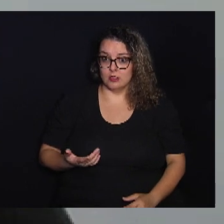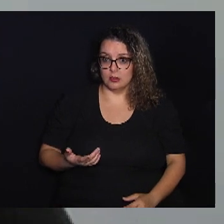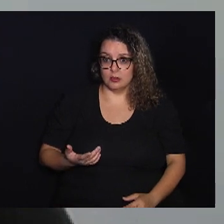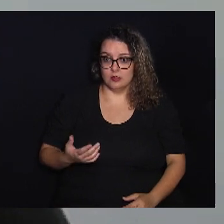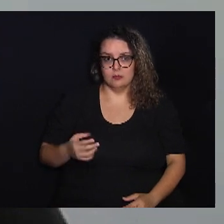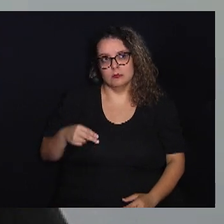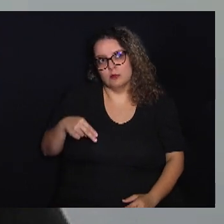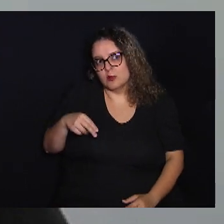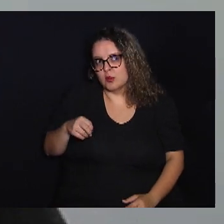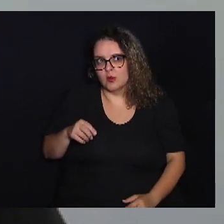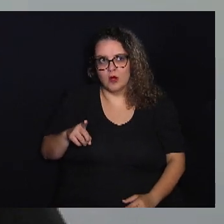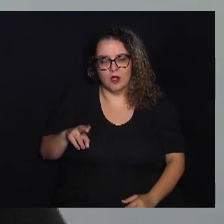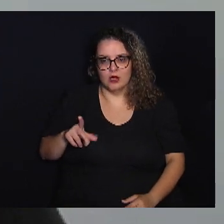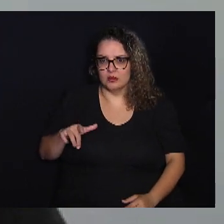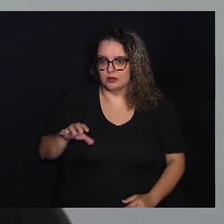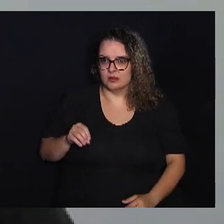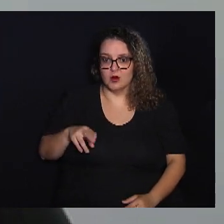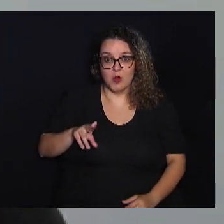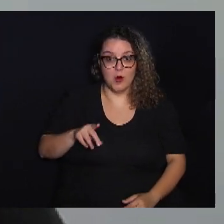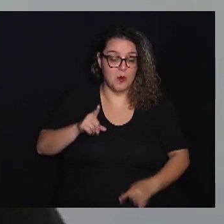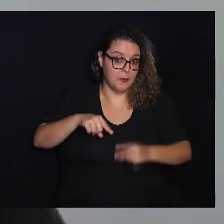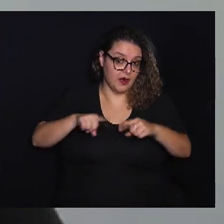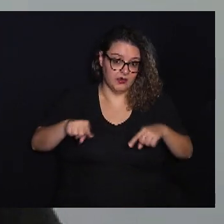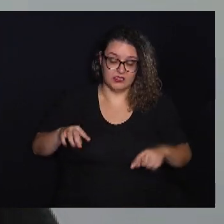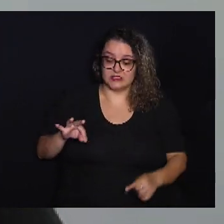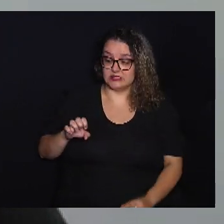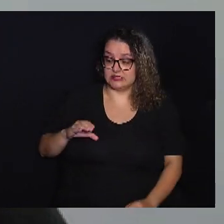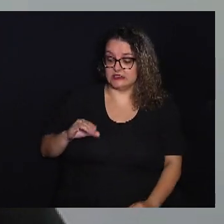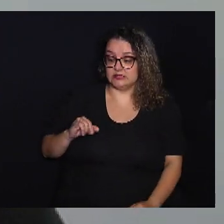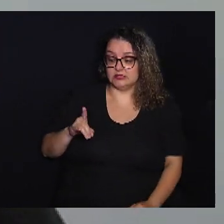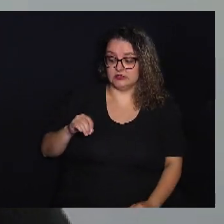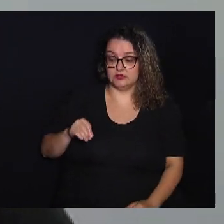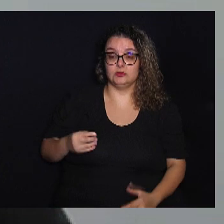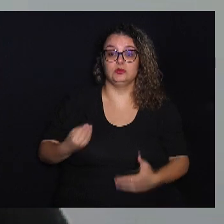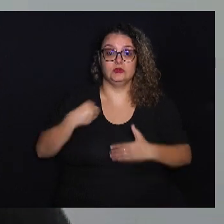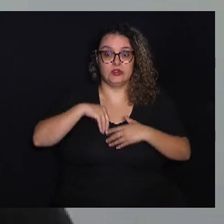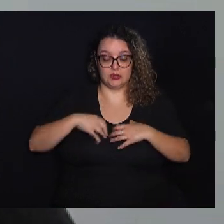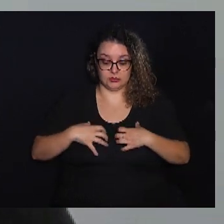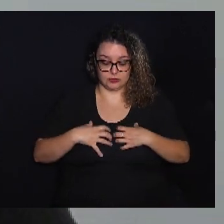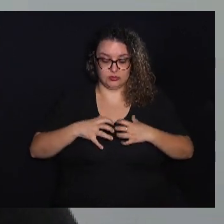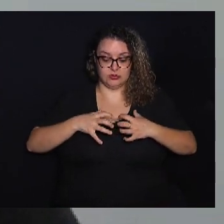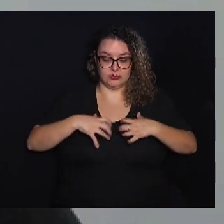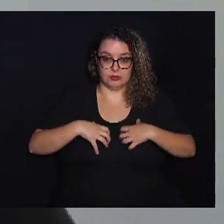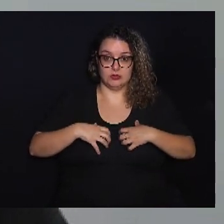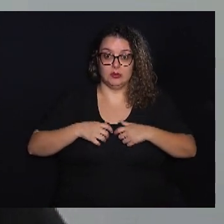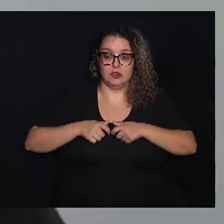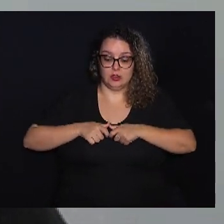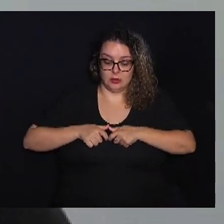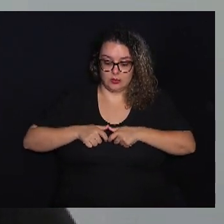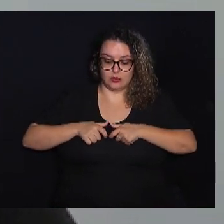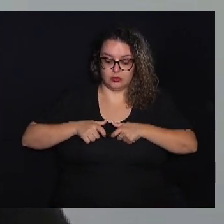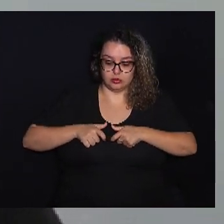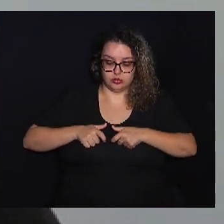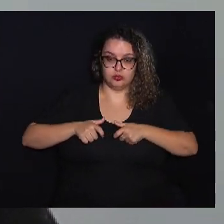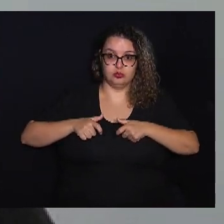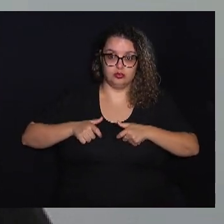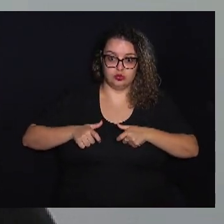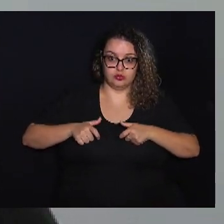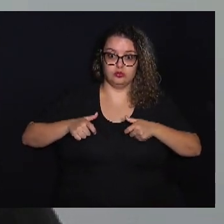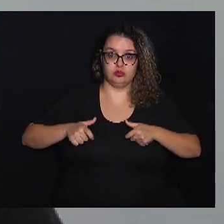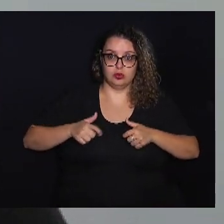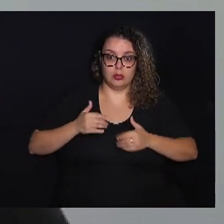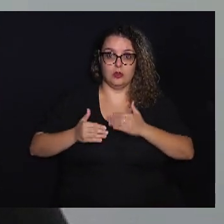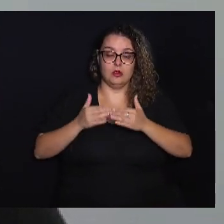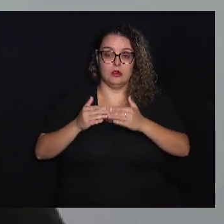um nódulo ou mesmo uma alteração de tecido dentro do pulmão que vai aumentando de acordo com o crescimento